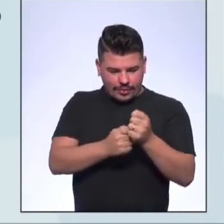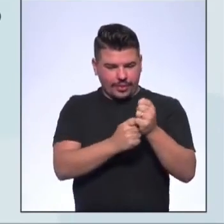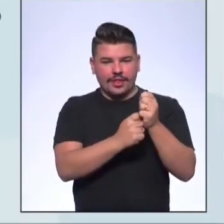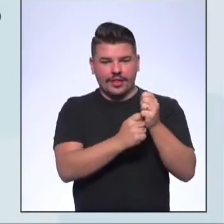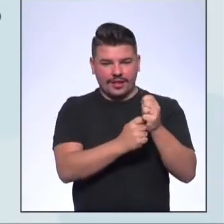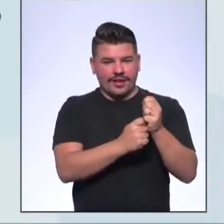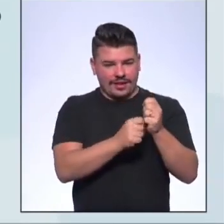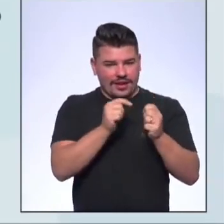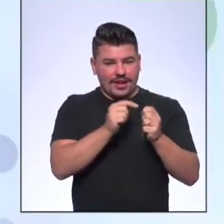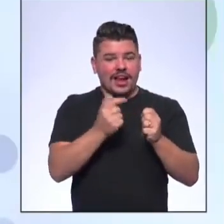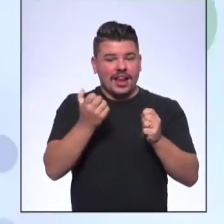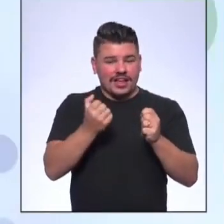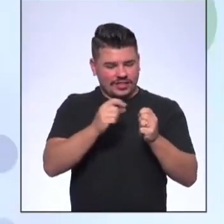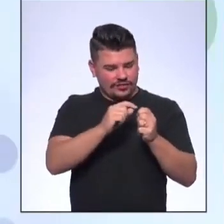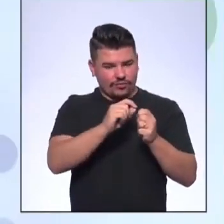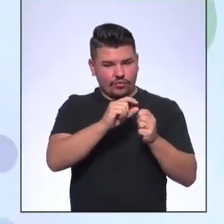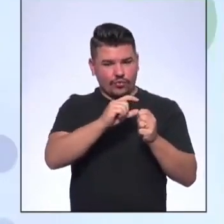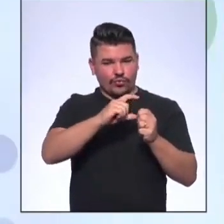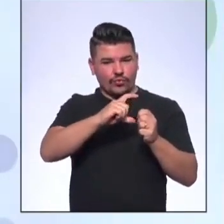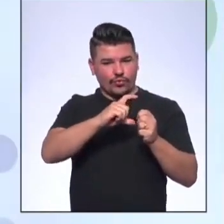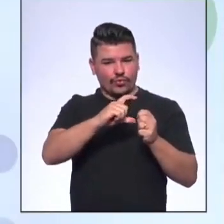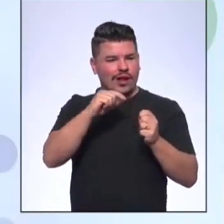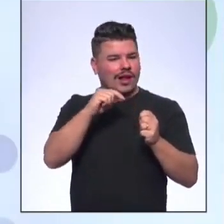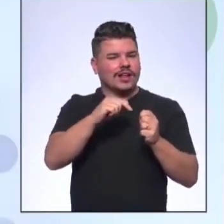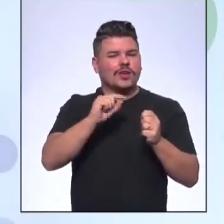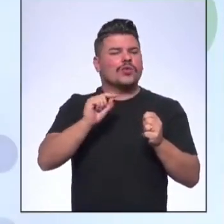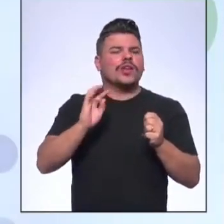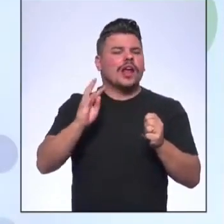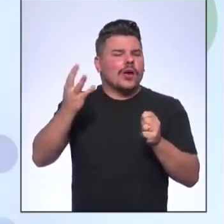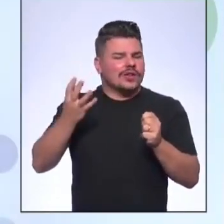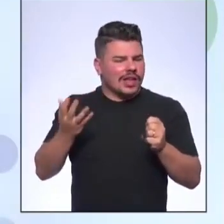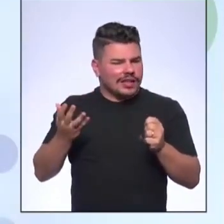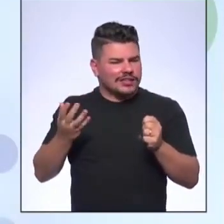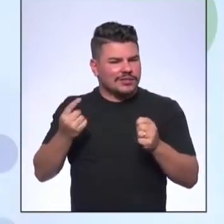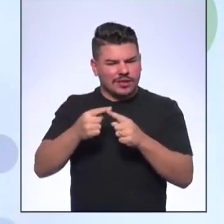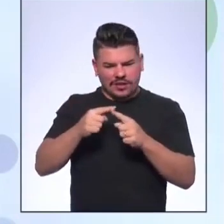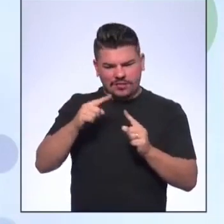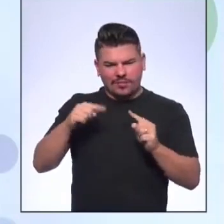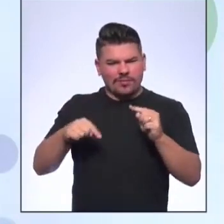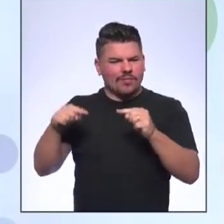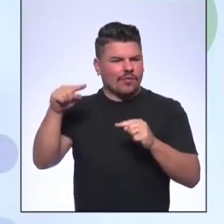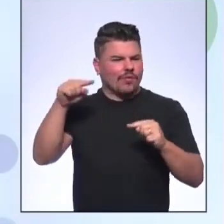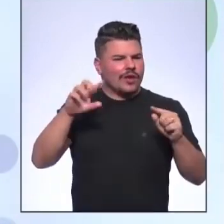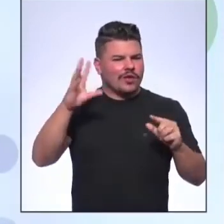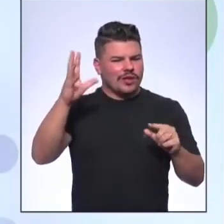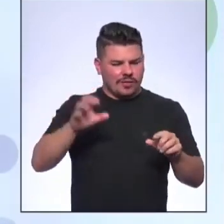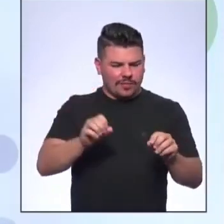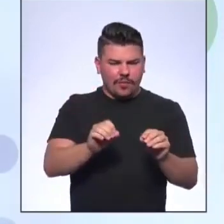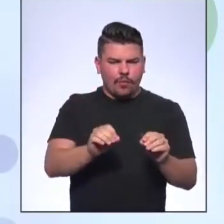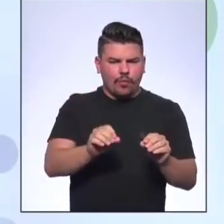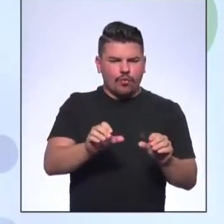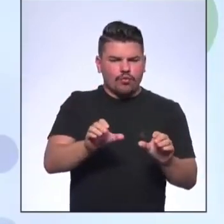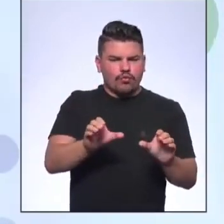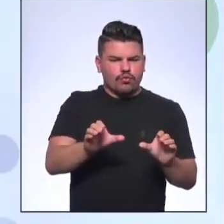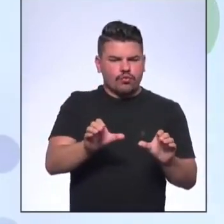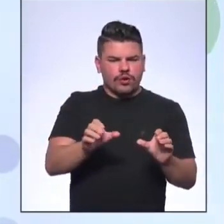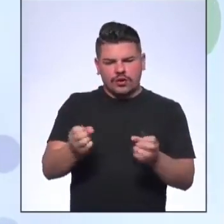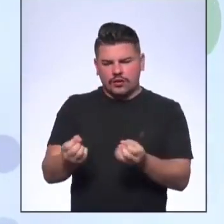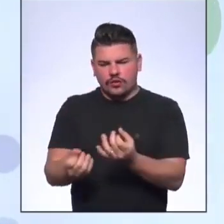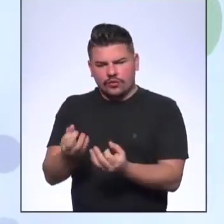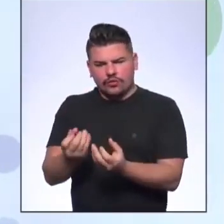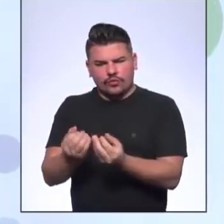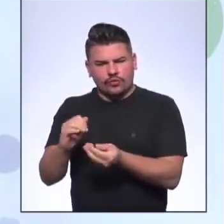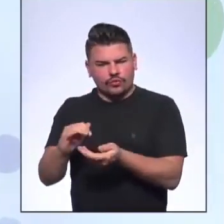se movimentar, beleza? Existe alguma relação? O que eu tô variando ali no pneu, né? O que eu tô variando, né, o Fábio, no